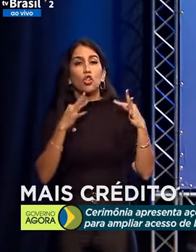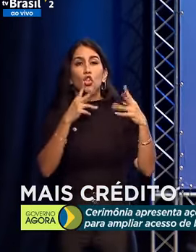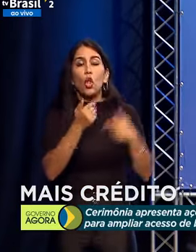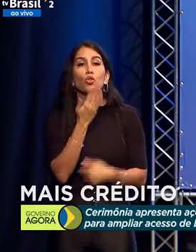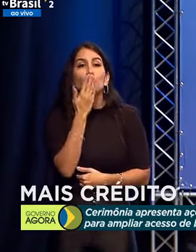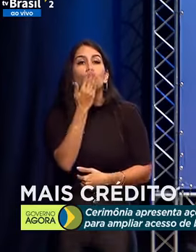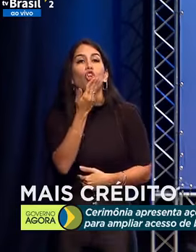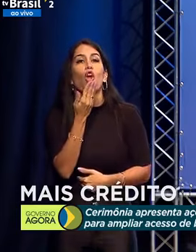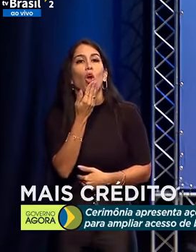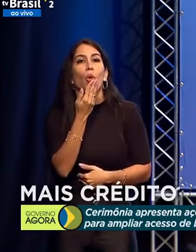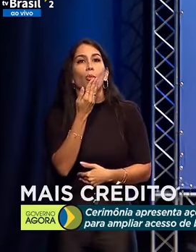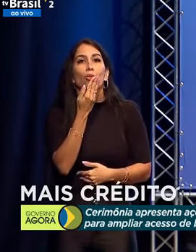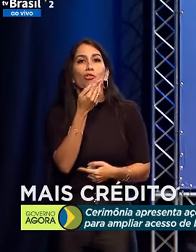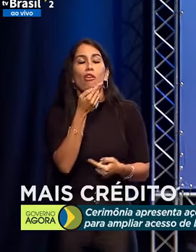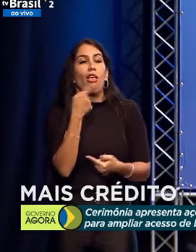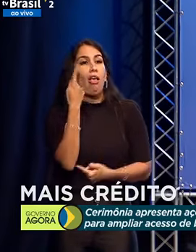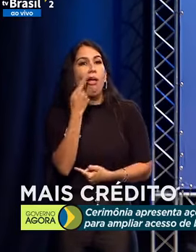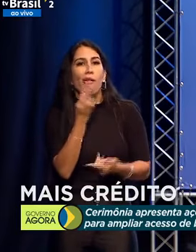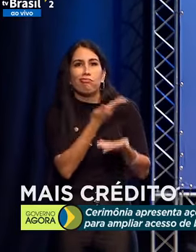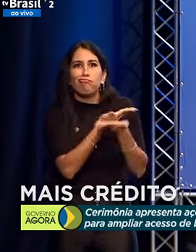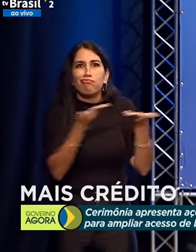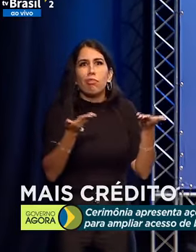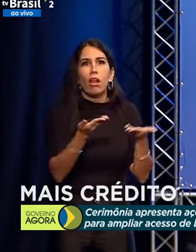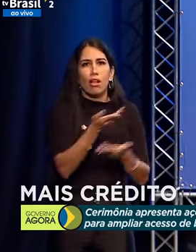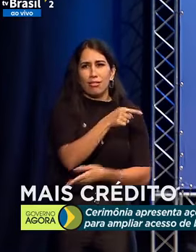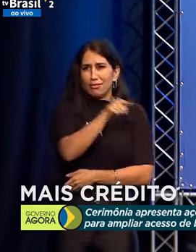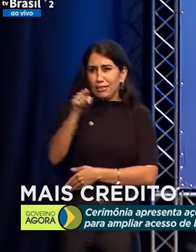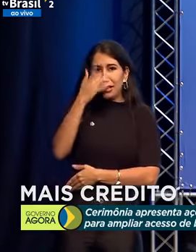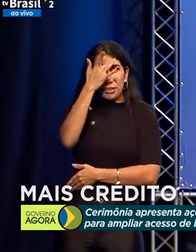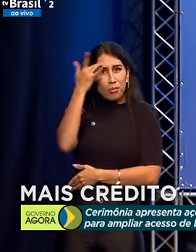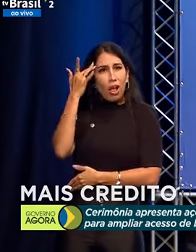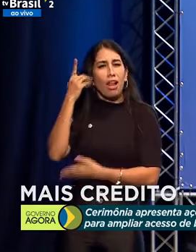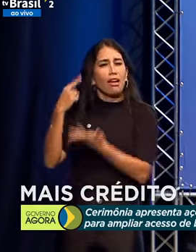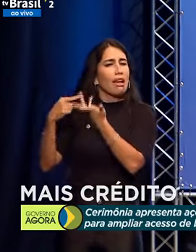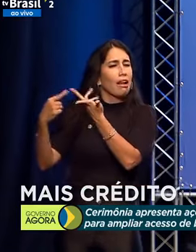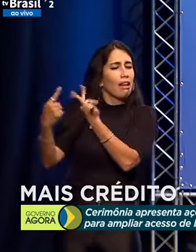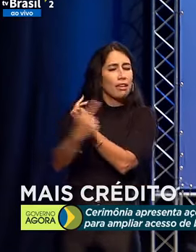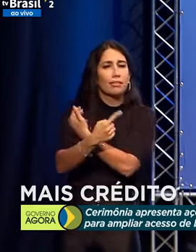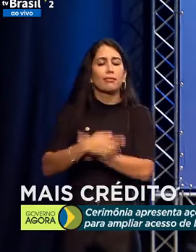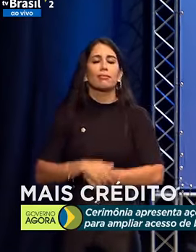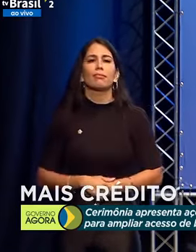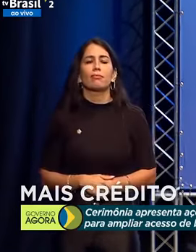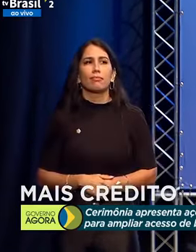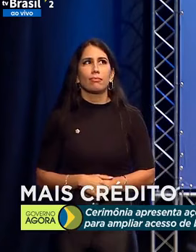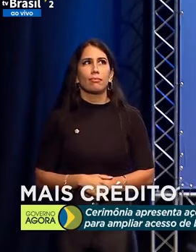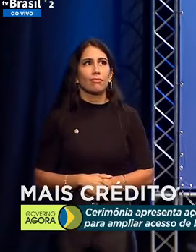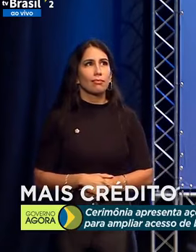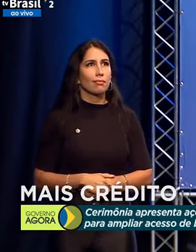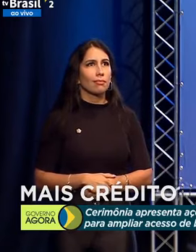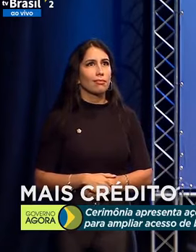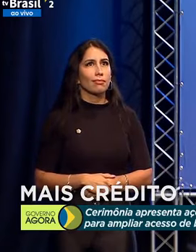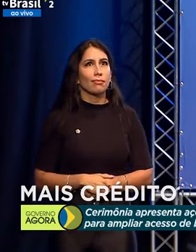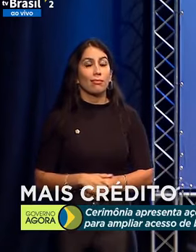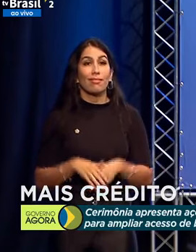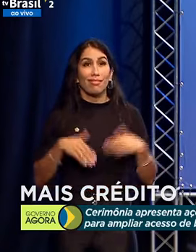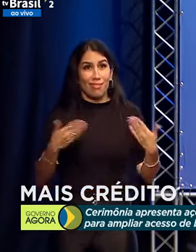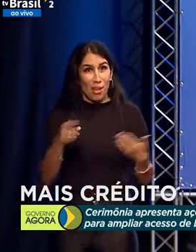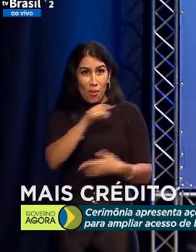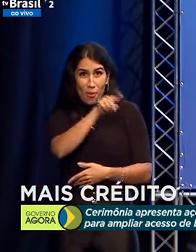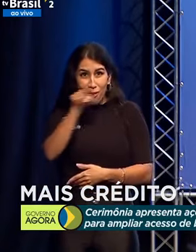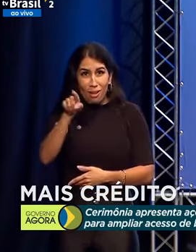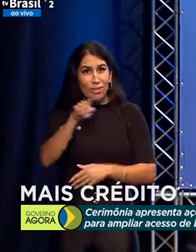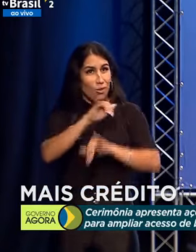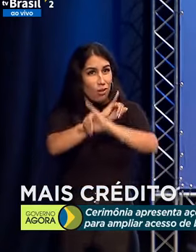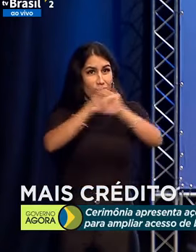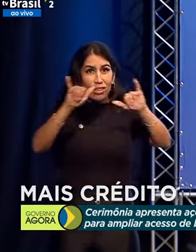entra quem promete o maior investimento e não quem paga a maior outorga. Então, quando eu falo, olhem os dados.